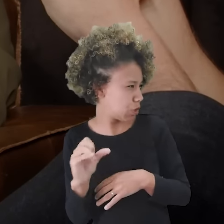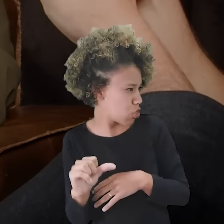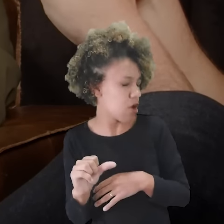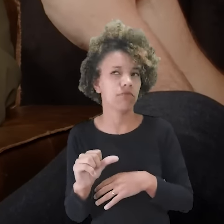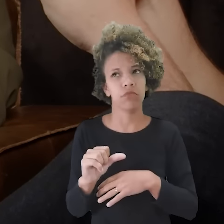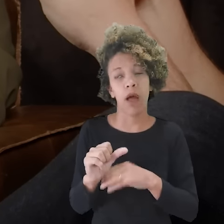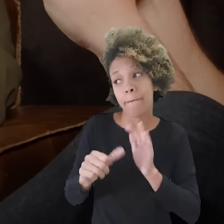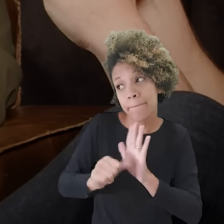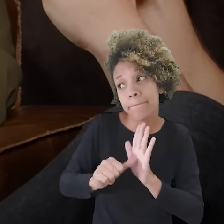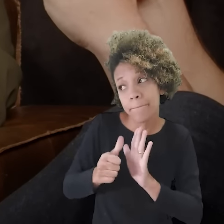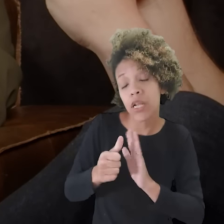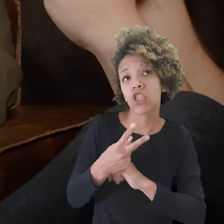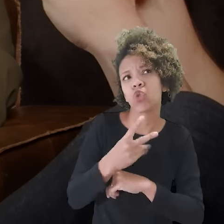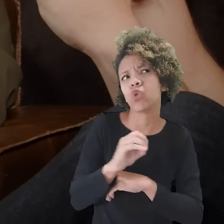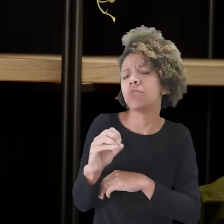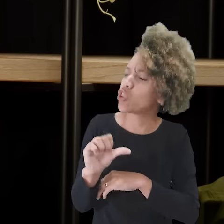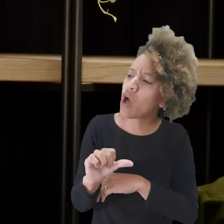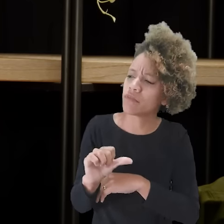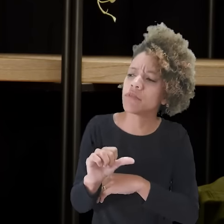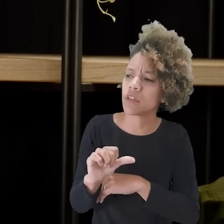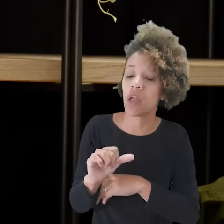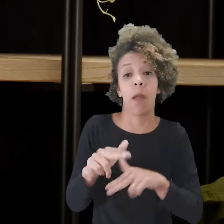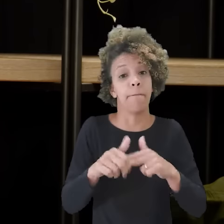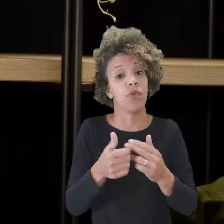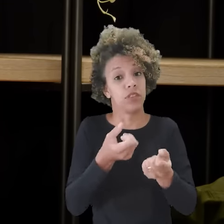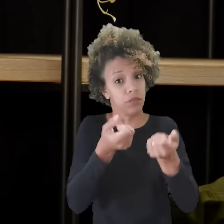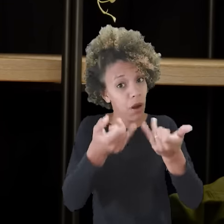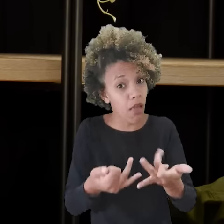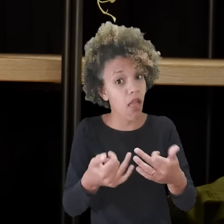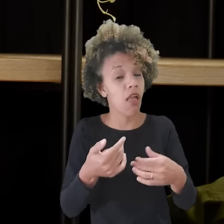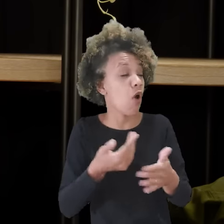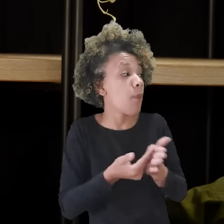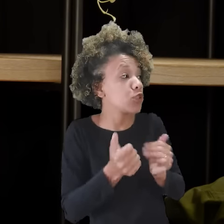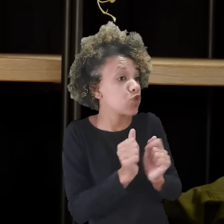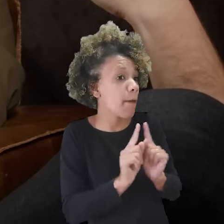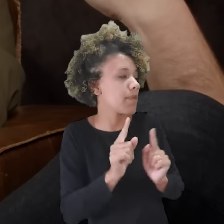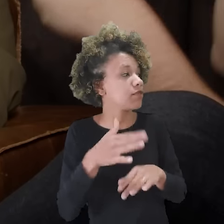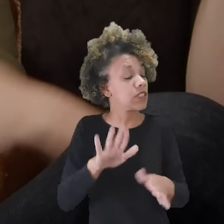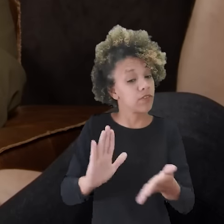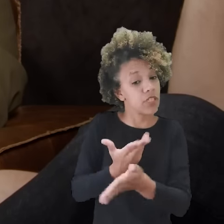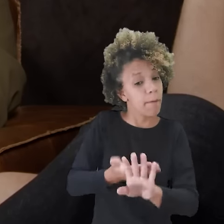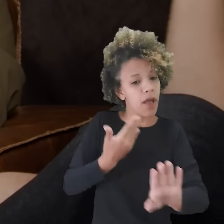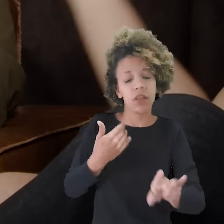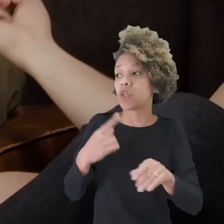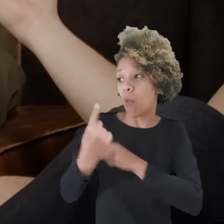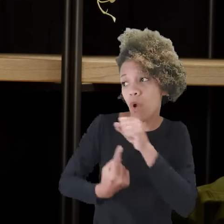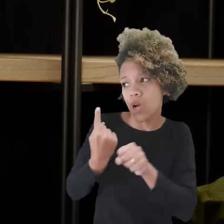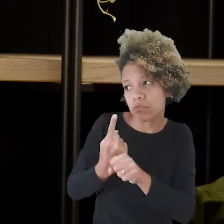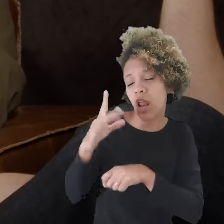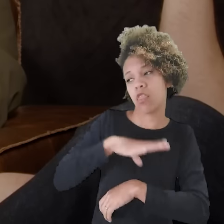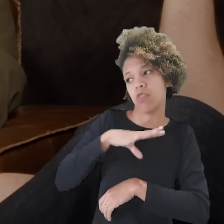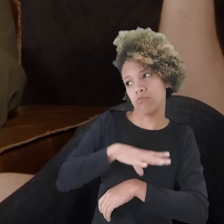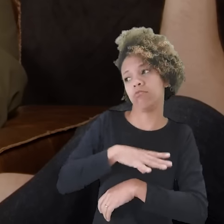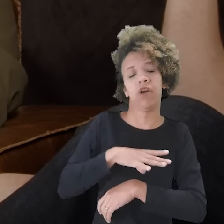a primeira vez que eu fiz acho que foi em 2009 então por isso que eu falo a gente começou junto mas você não tava no eixo não e eu fui morar um ano fora também